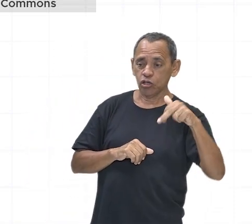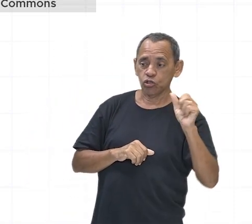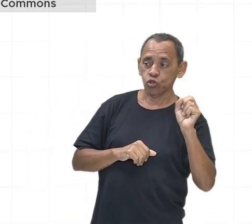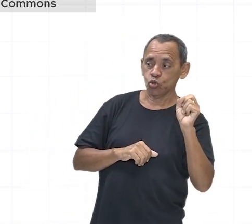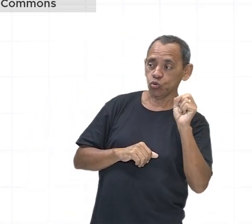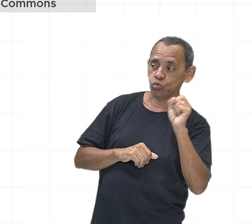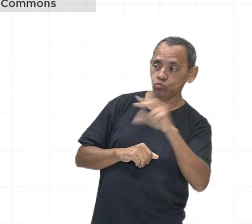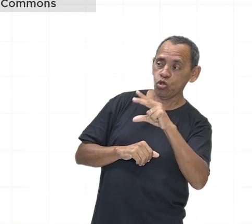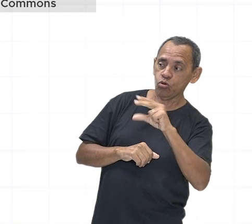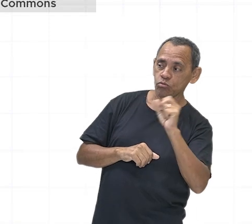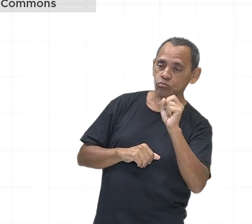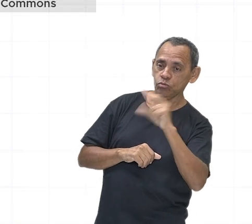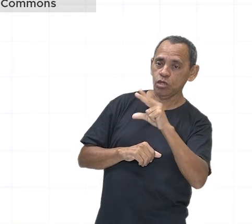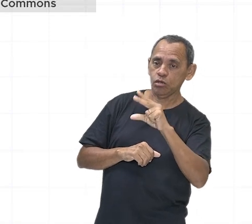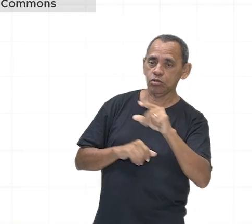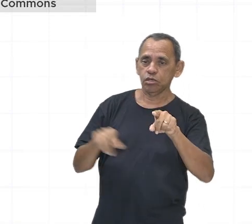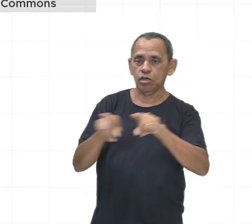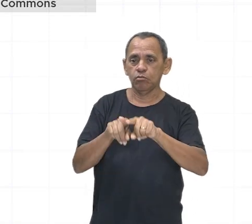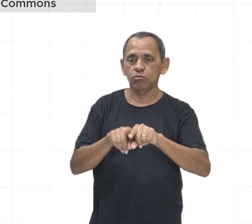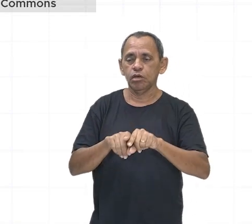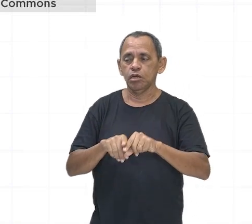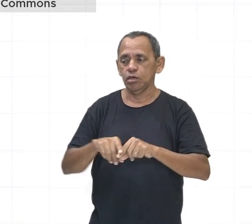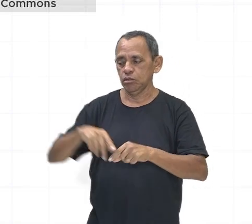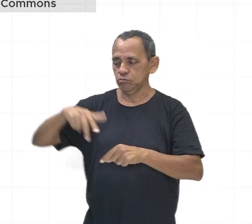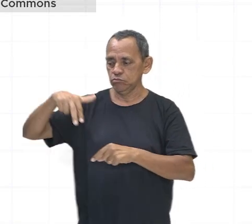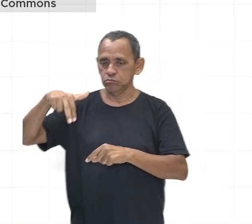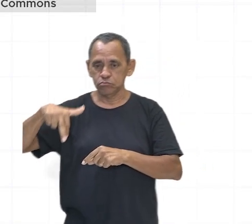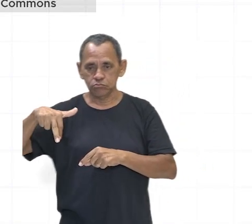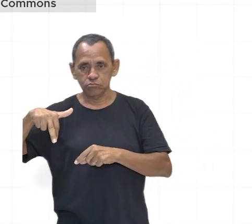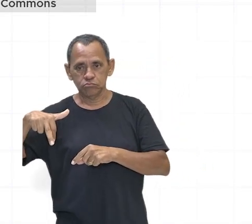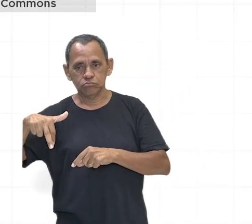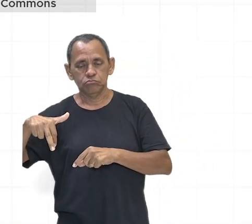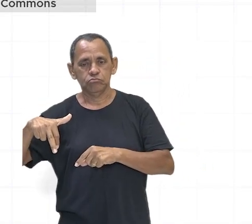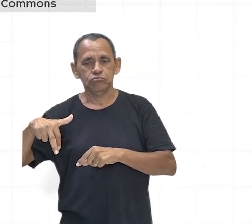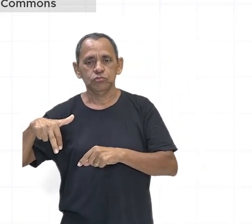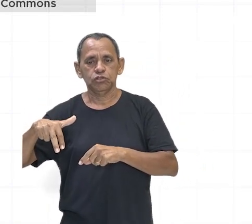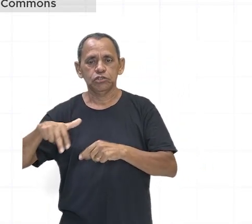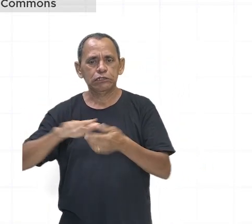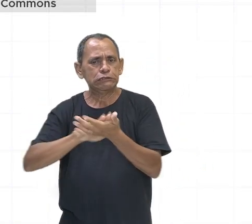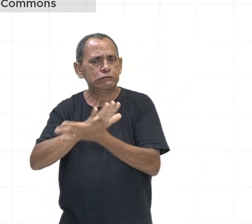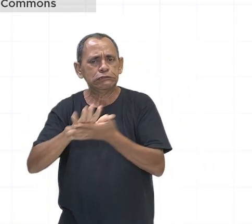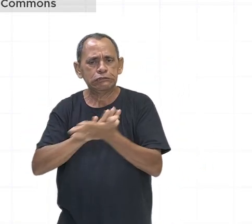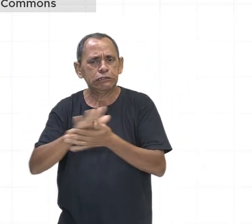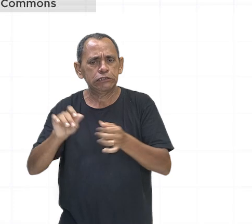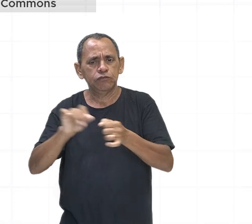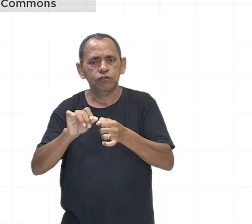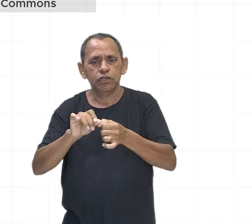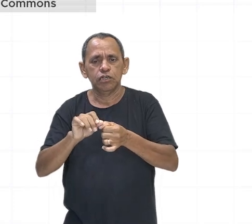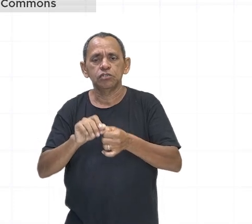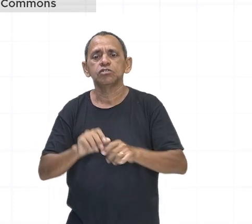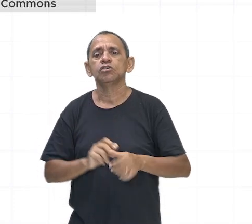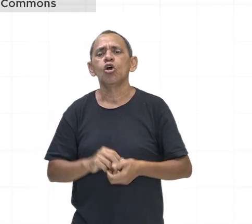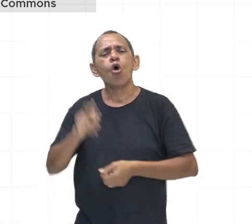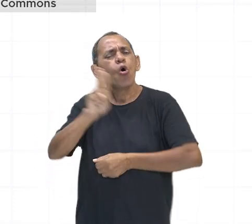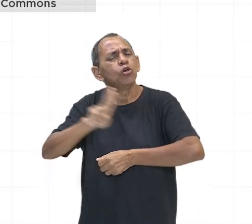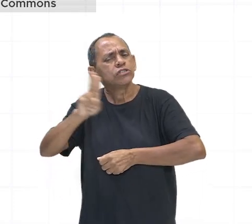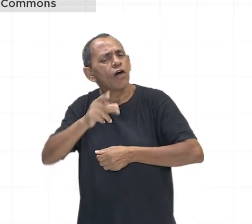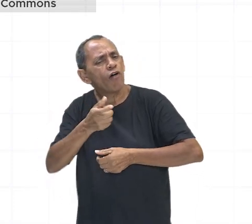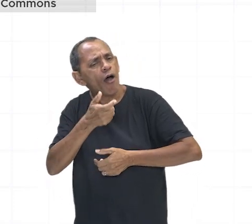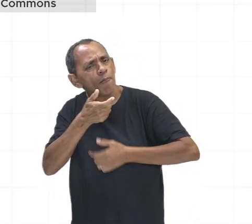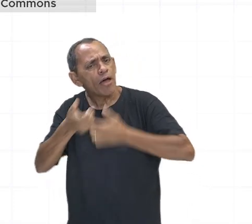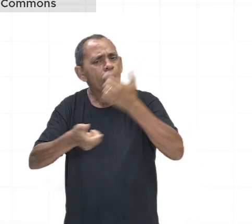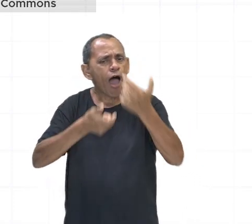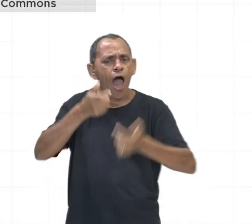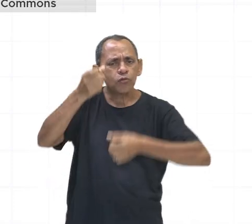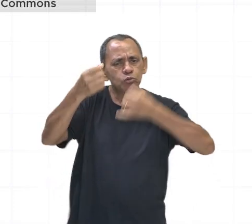Buda, e novamente ele nada fez. Restava usar as palavras. O jovem